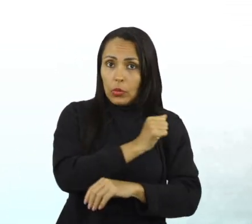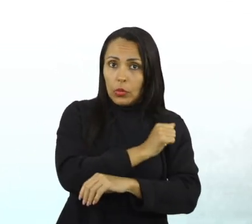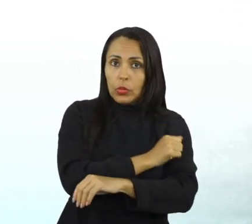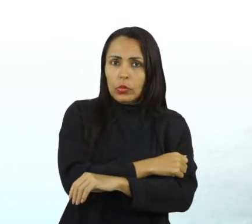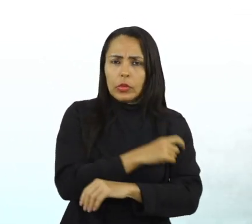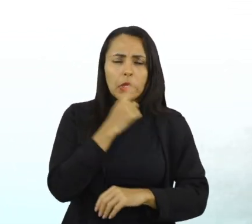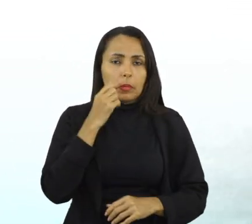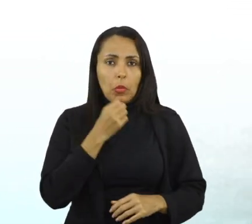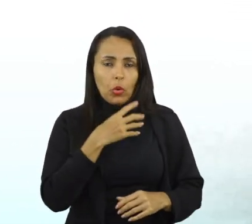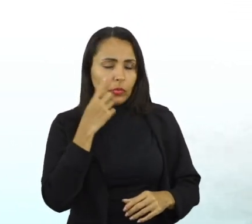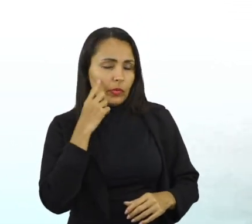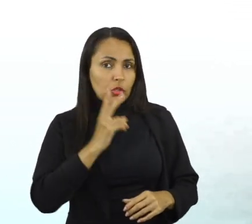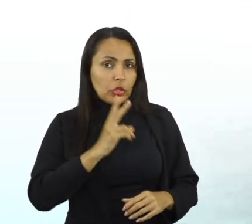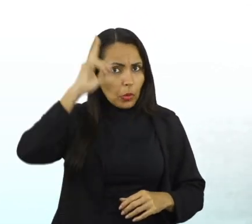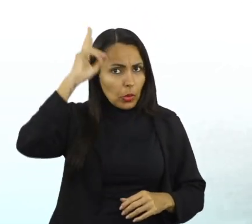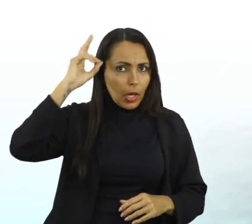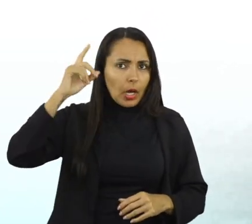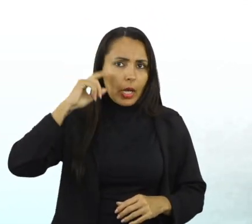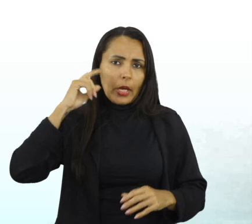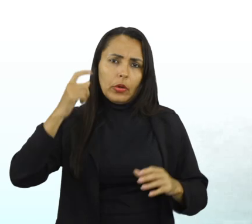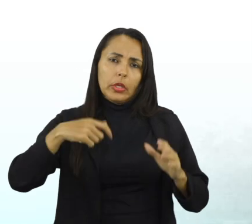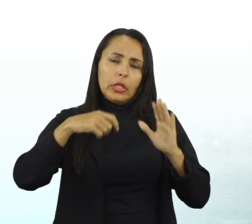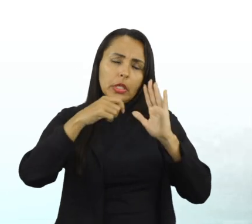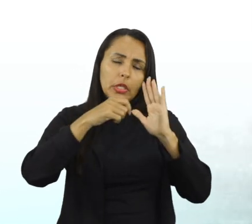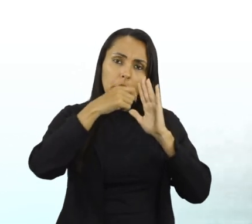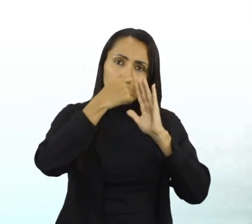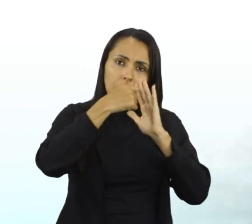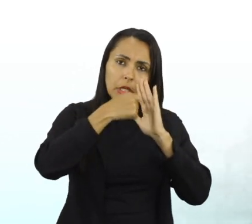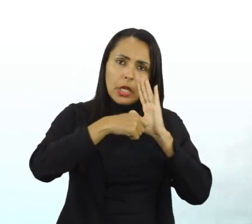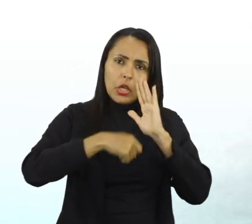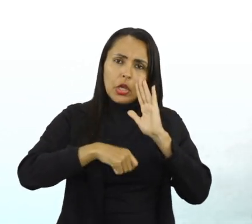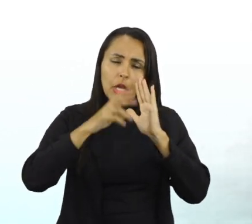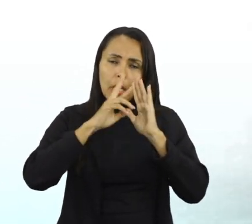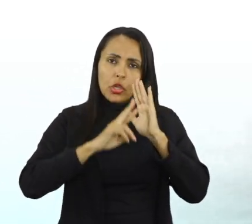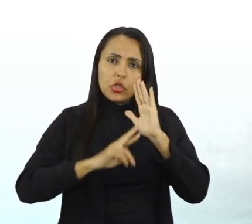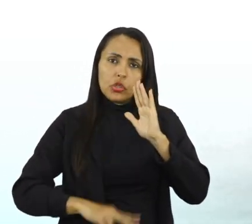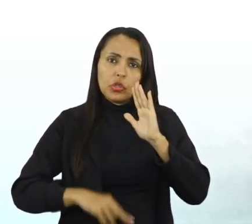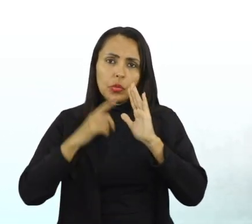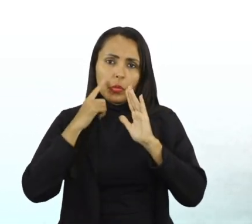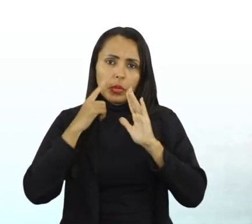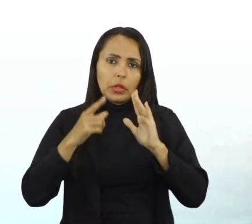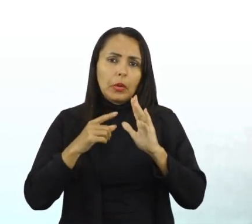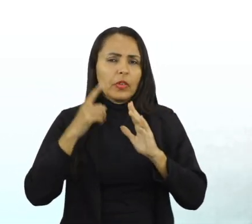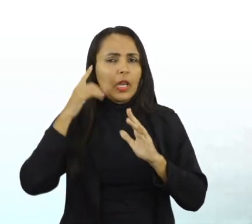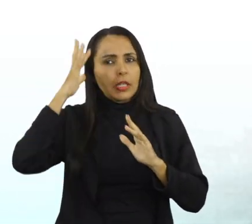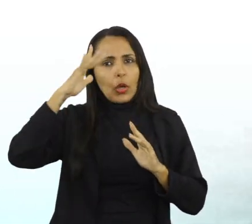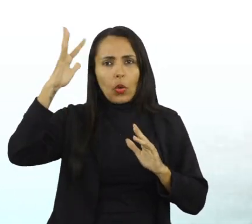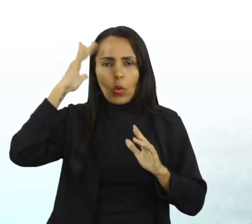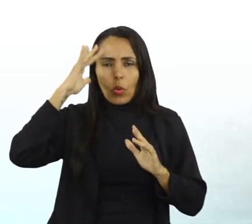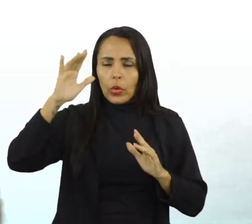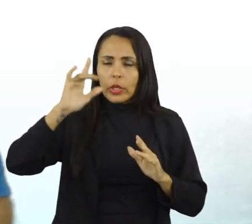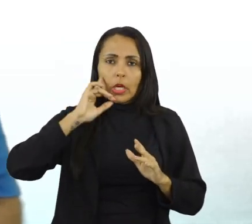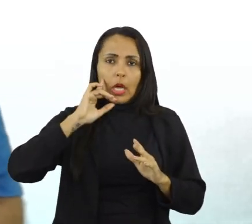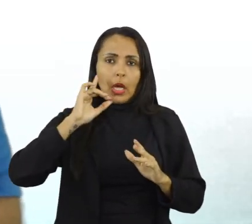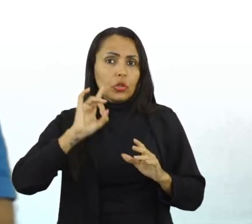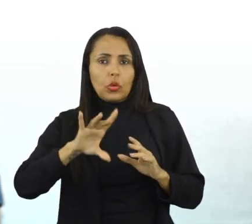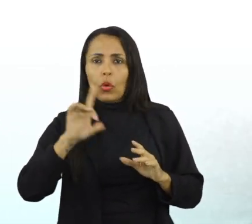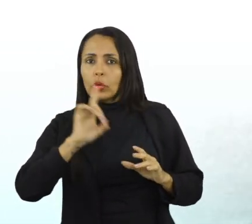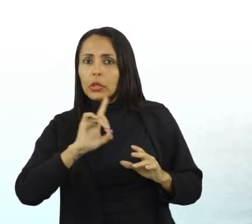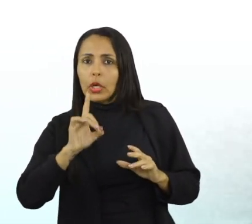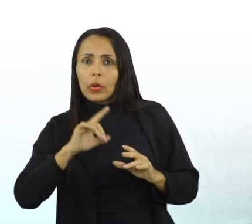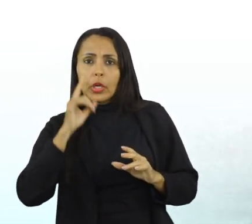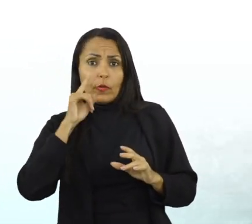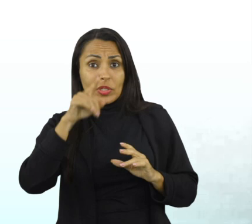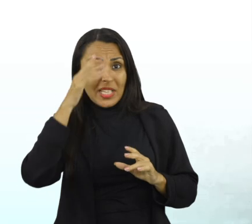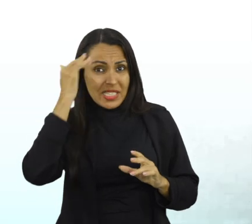que se dá bem no vestibular é aquele que resolve questões. Não pode ficar só com a parte da parte teórica, não. É a partir do momento que você